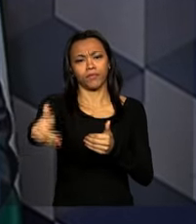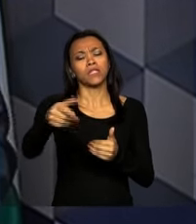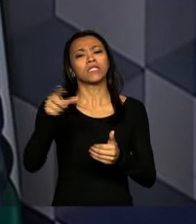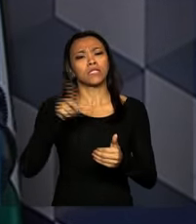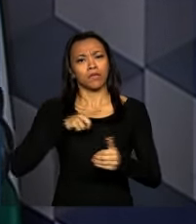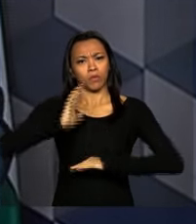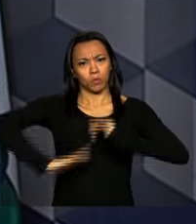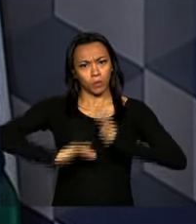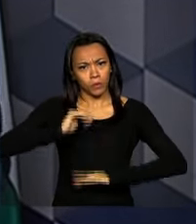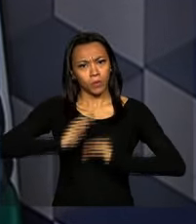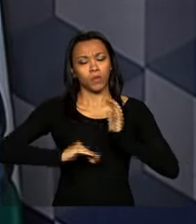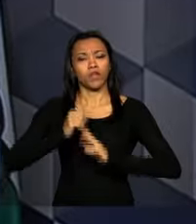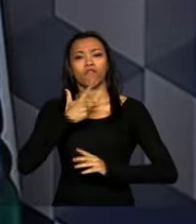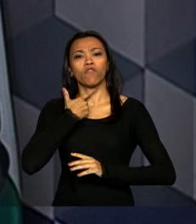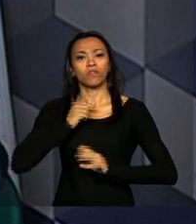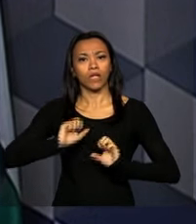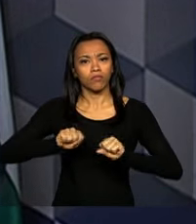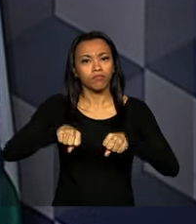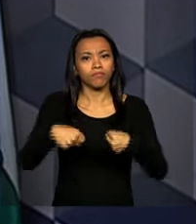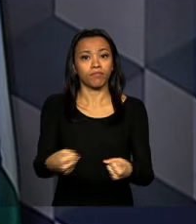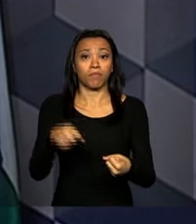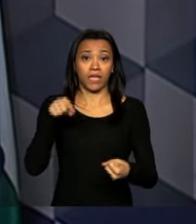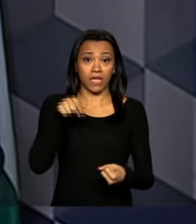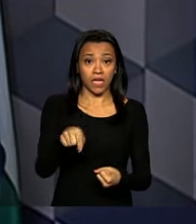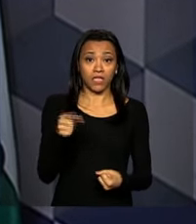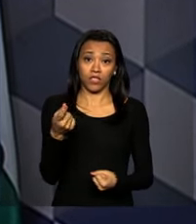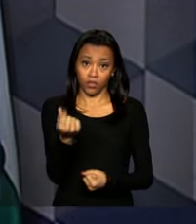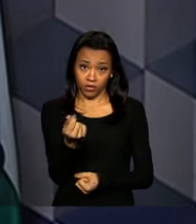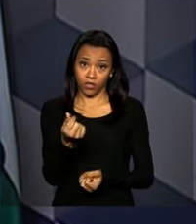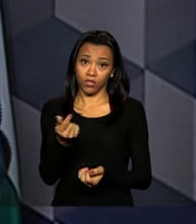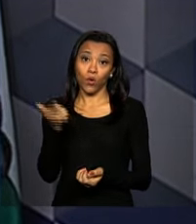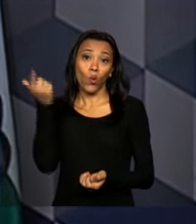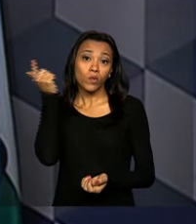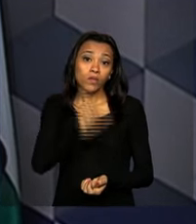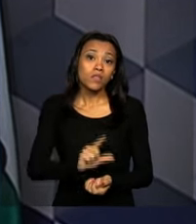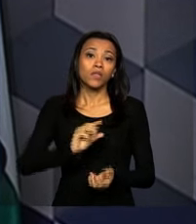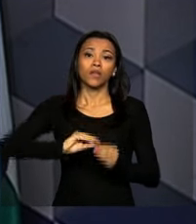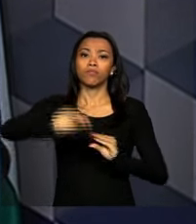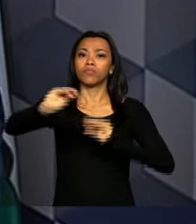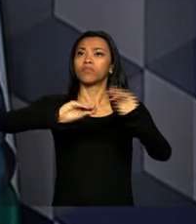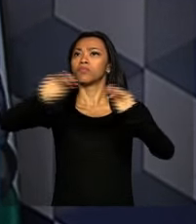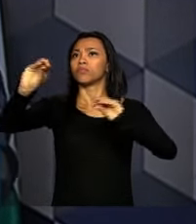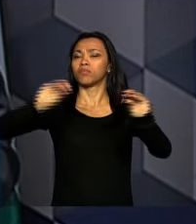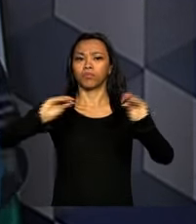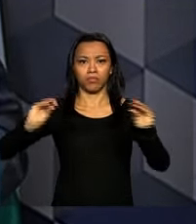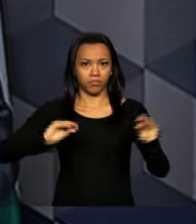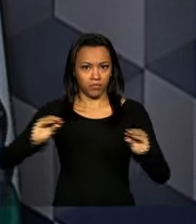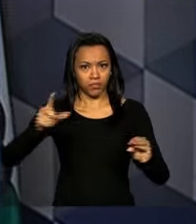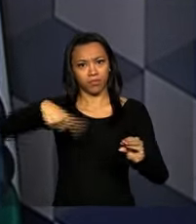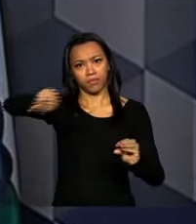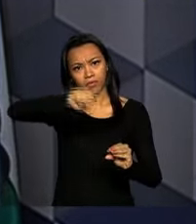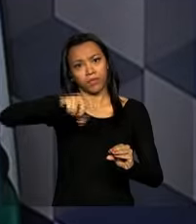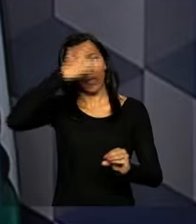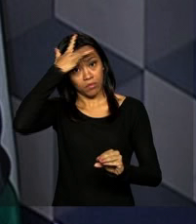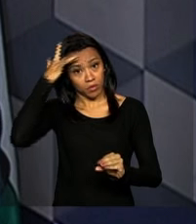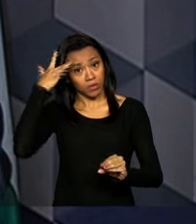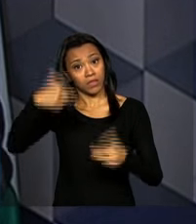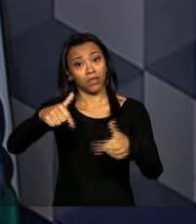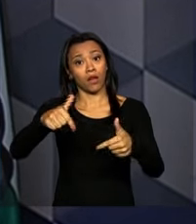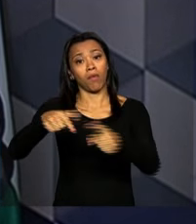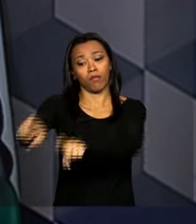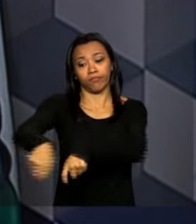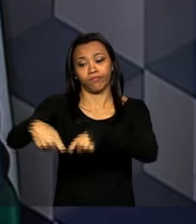competência e com muita vontade, para que esses recursos cheguem o mais rápido possível às mãos dos nossos